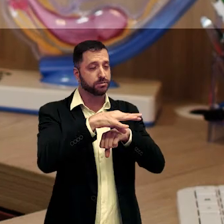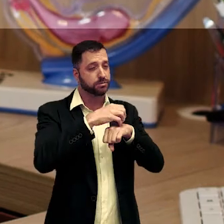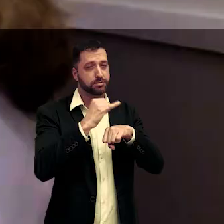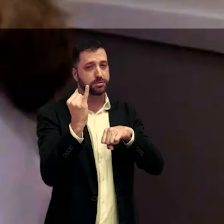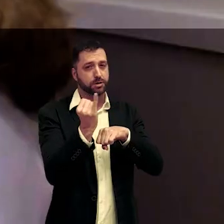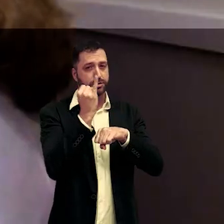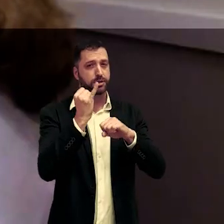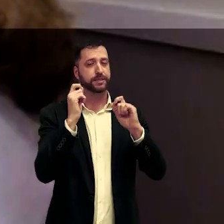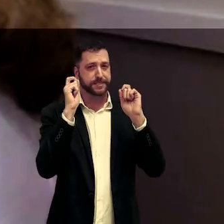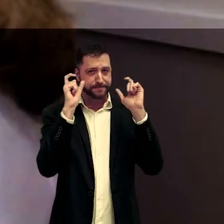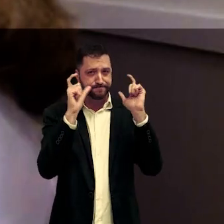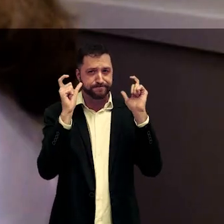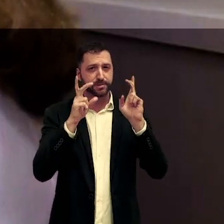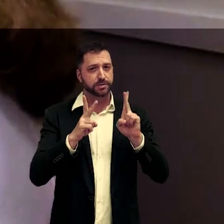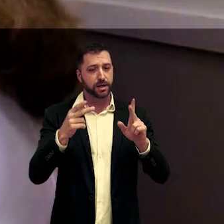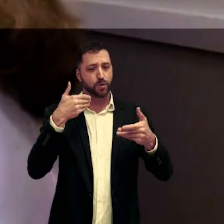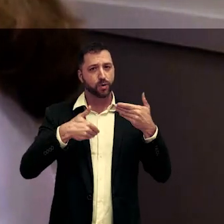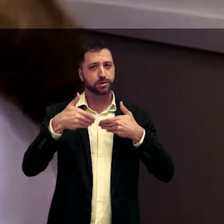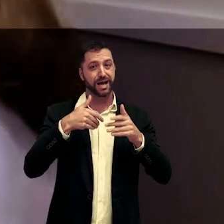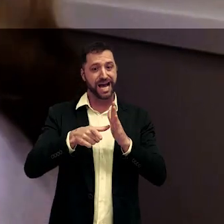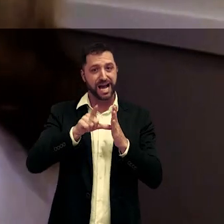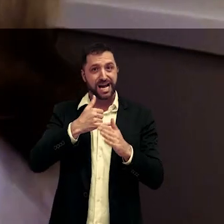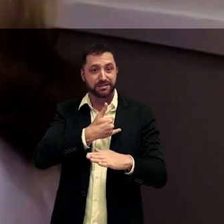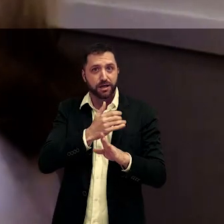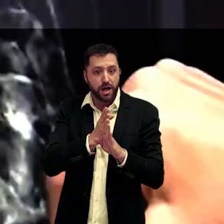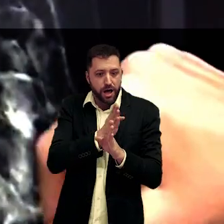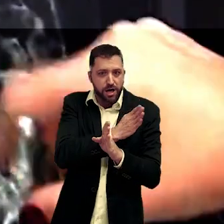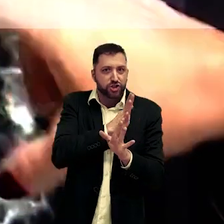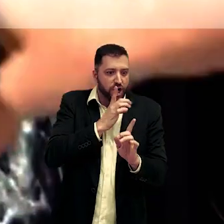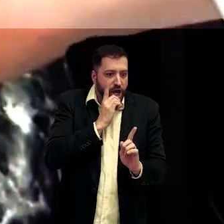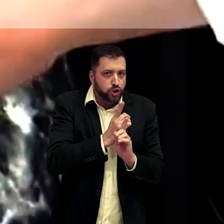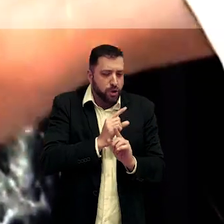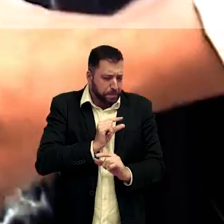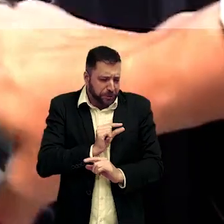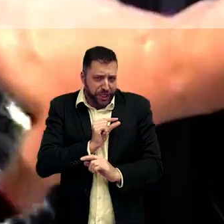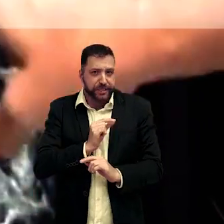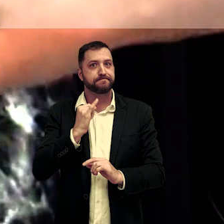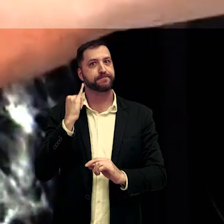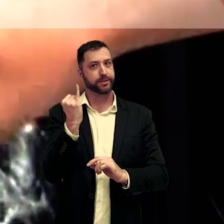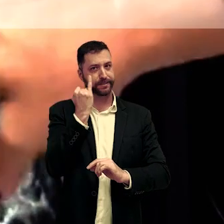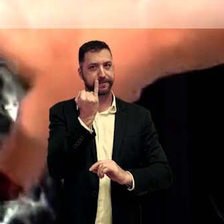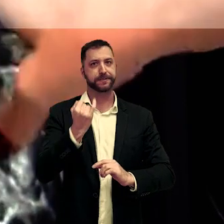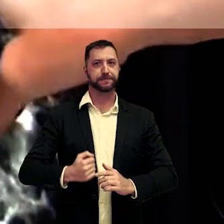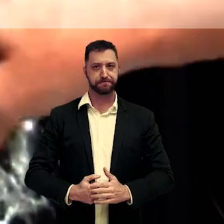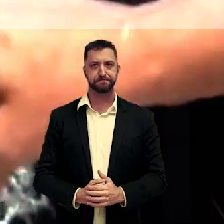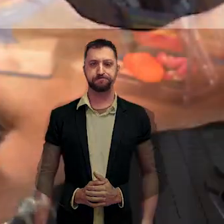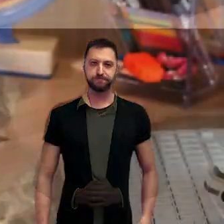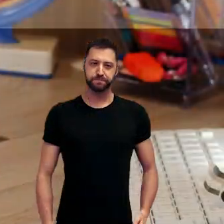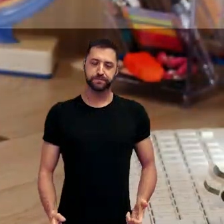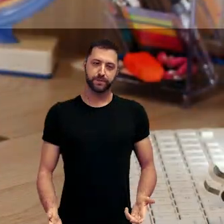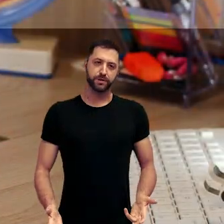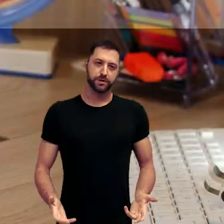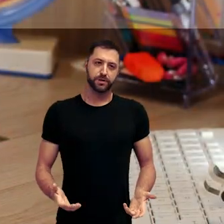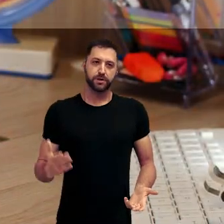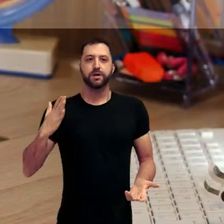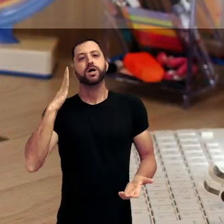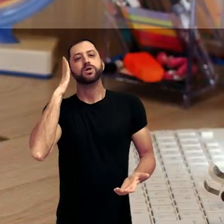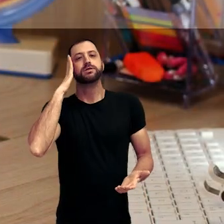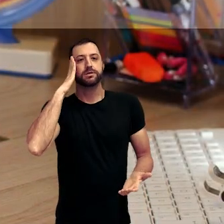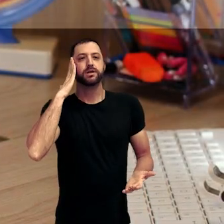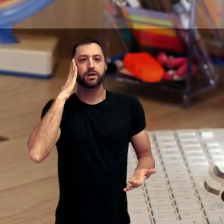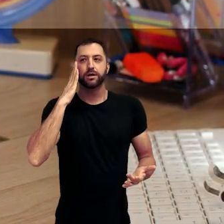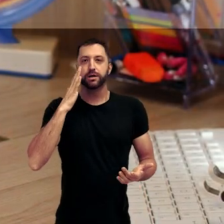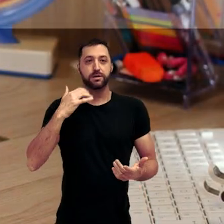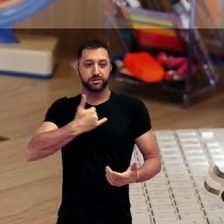mastologia, que nos orienta sobre os cuidados necessários e a importância da detecção precoce. A gente sabe que